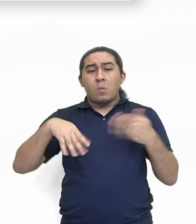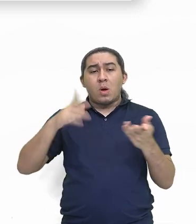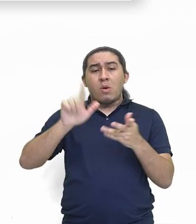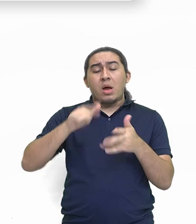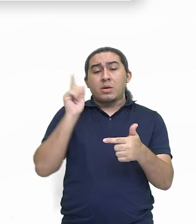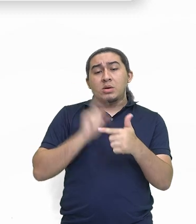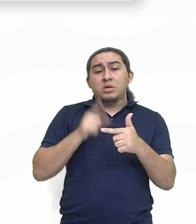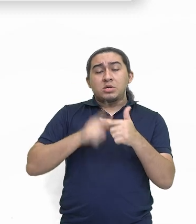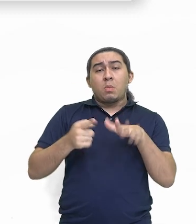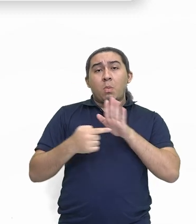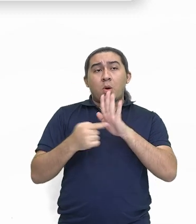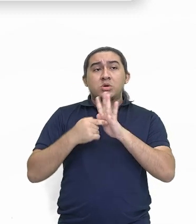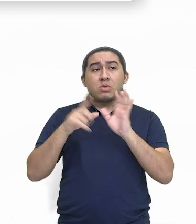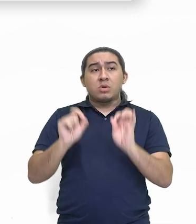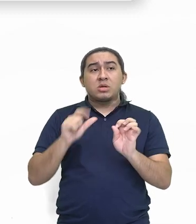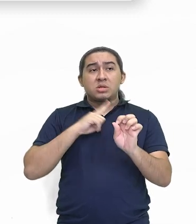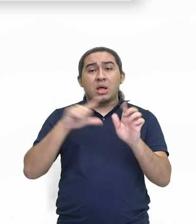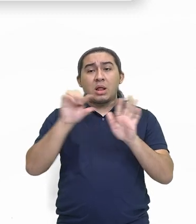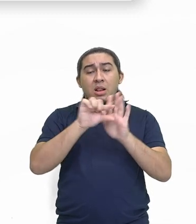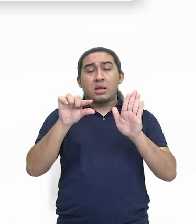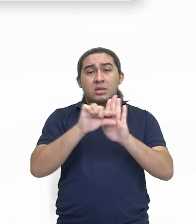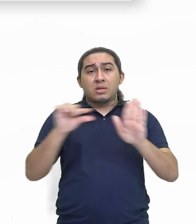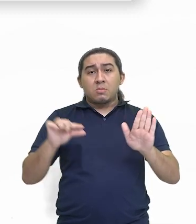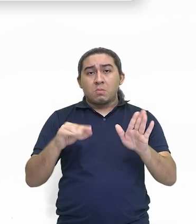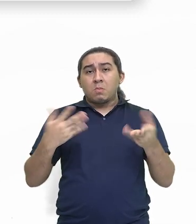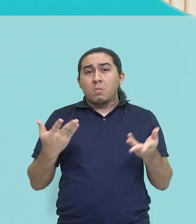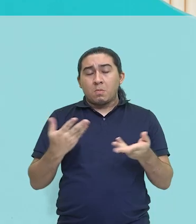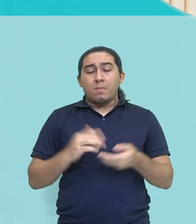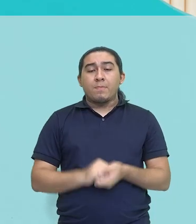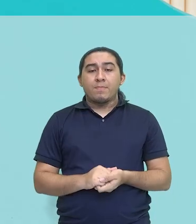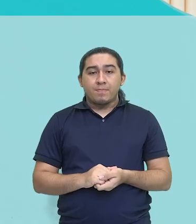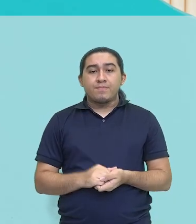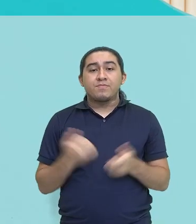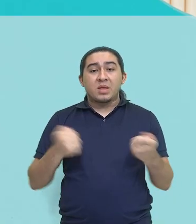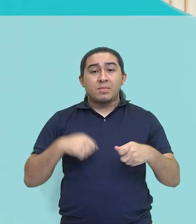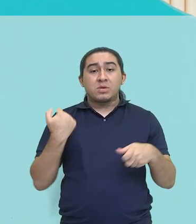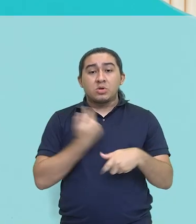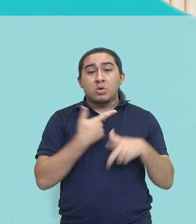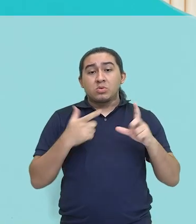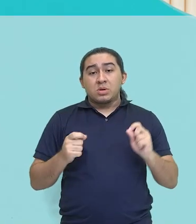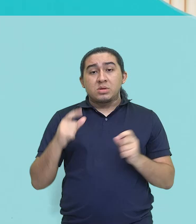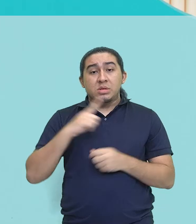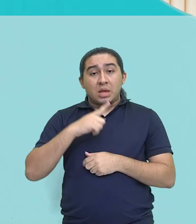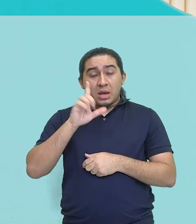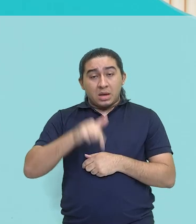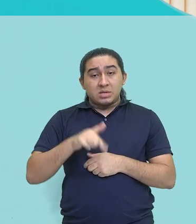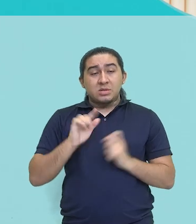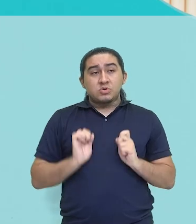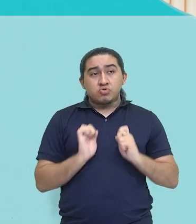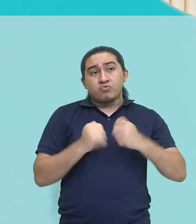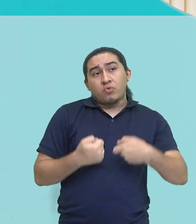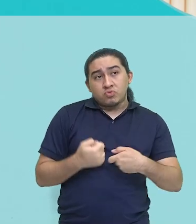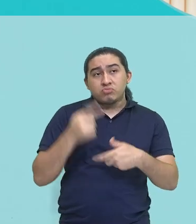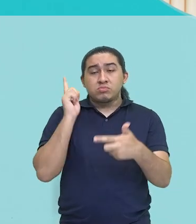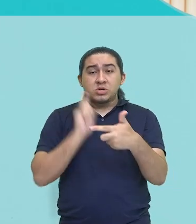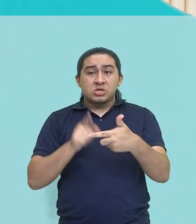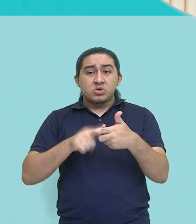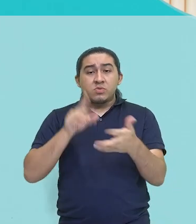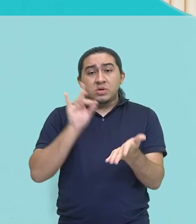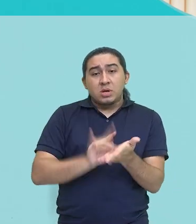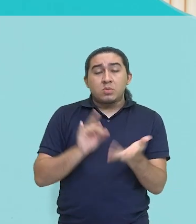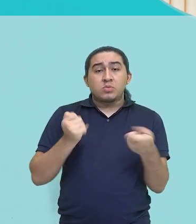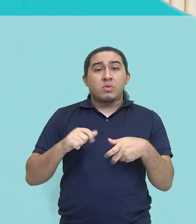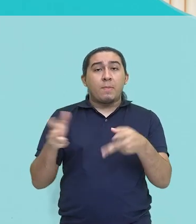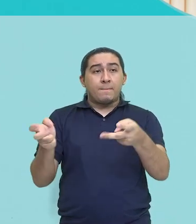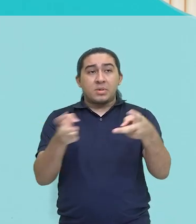a crítica exposta nas letras do rap? Então é necessário que a gente faça esse esforço crítico para